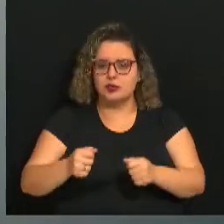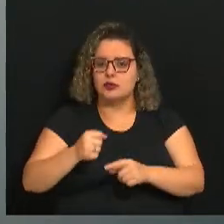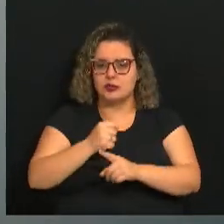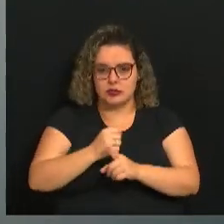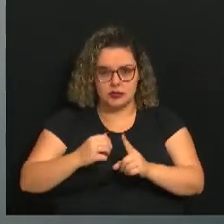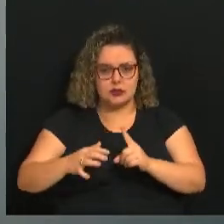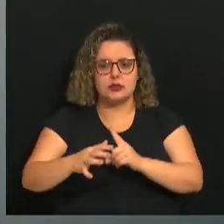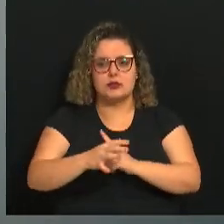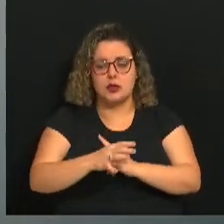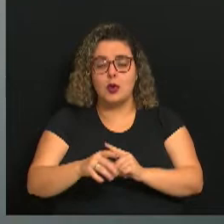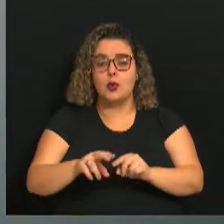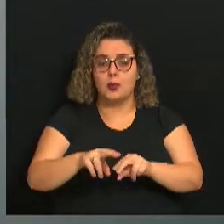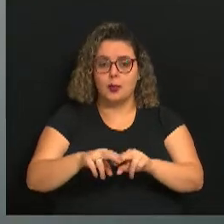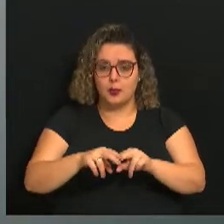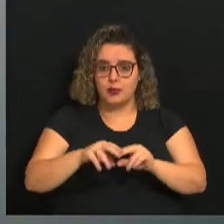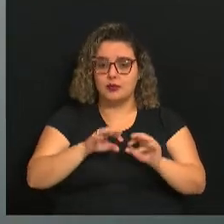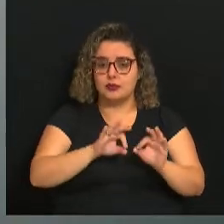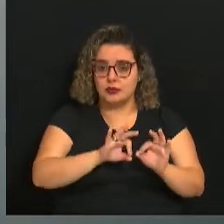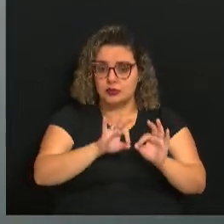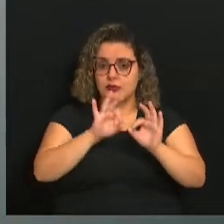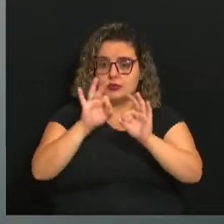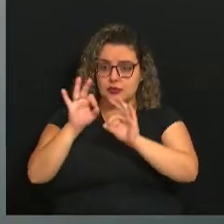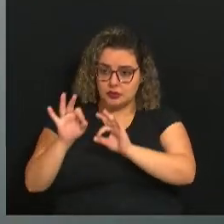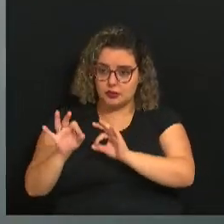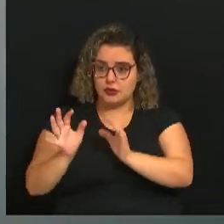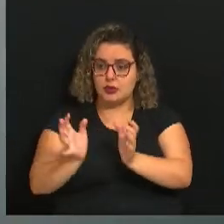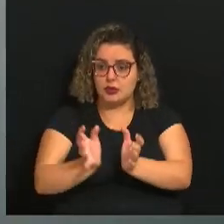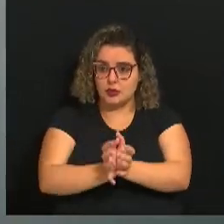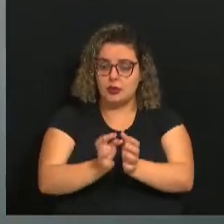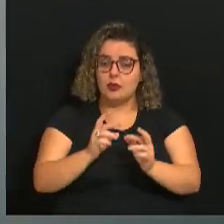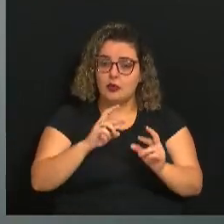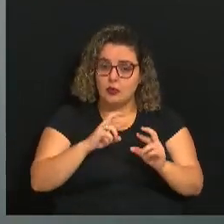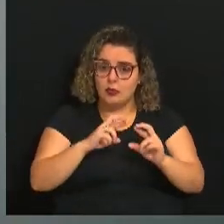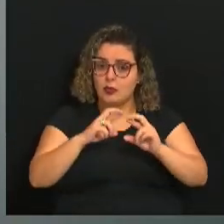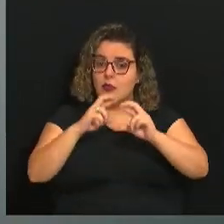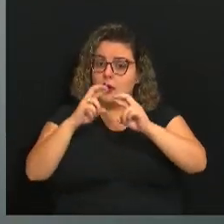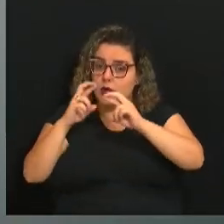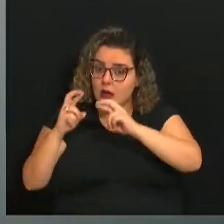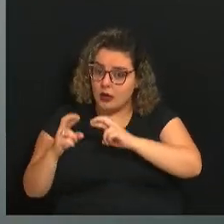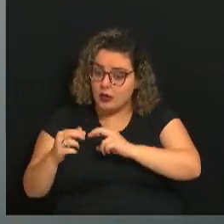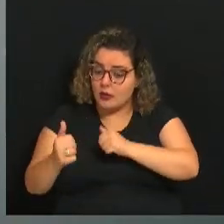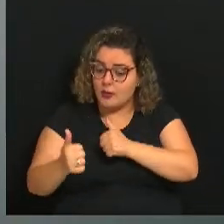gente acompanha, né, nós temos esse setor aí na prefeitura, para acompanhar muito de perto